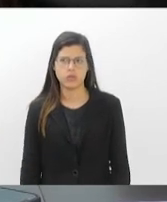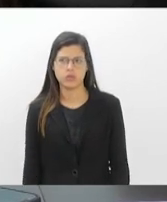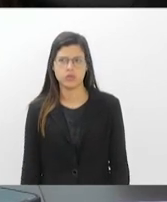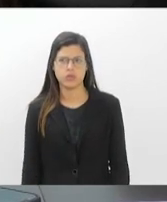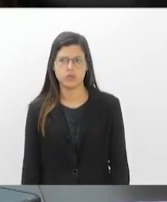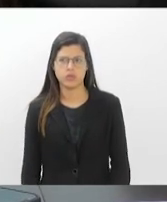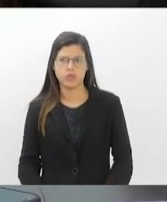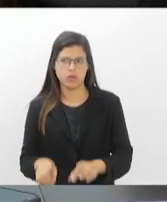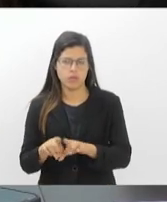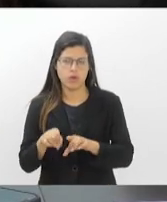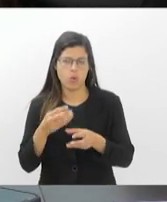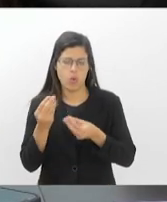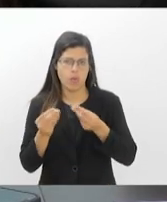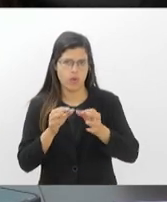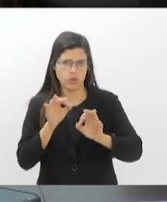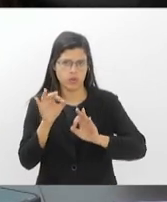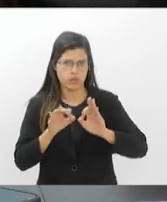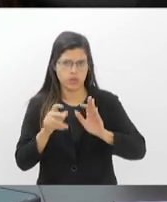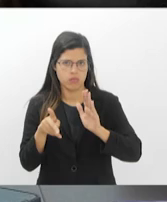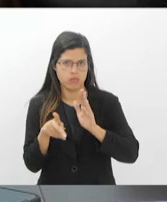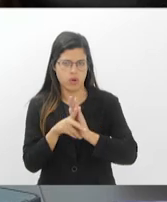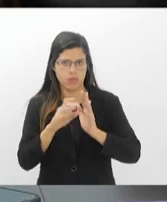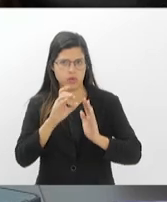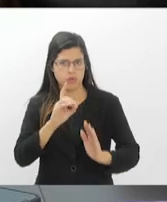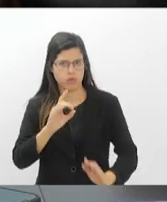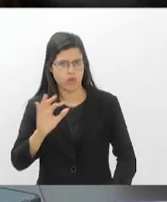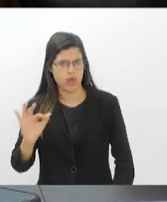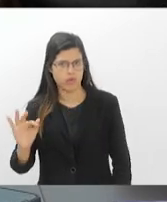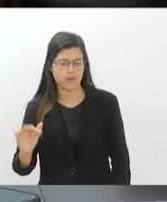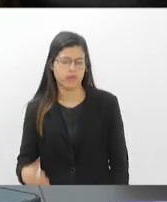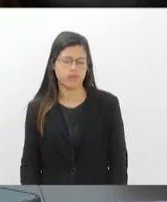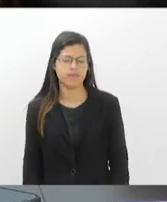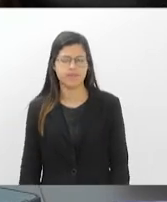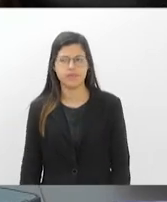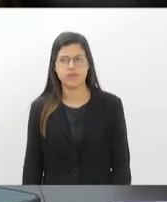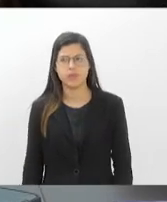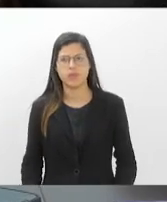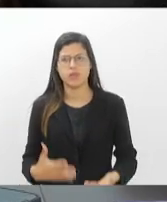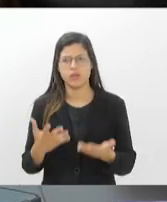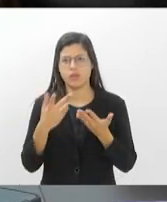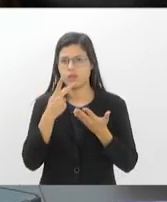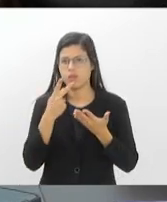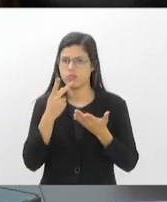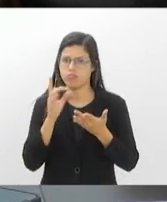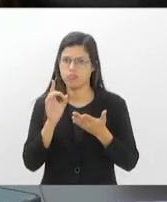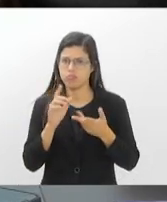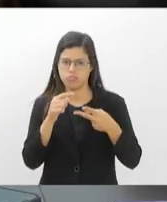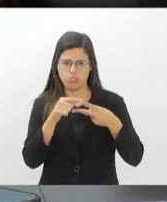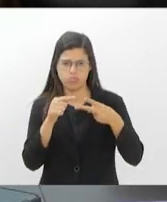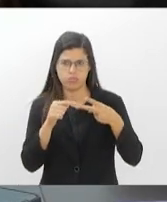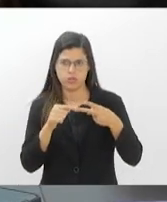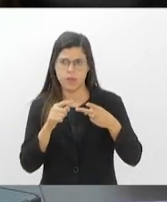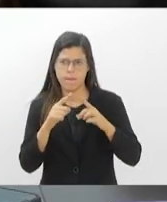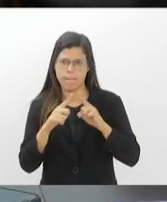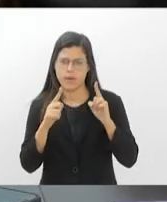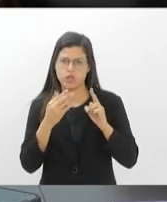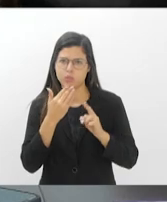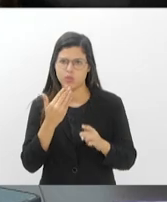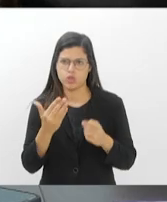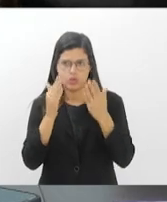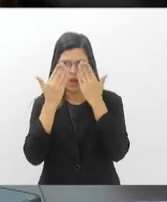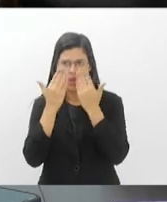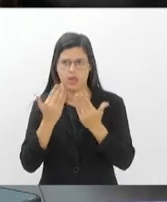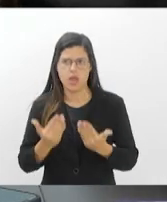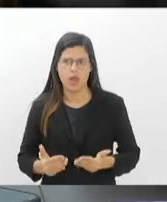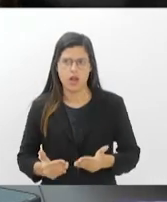do Distrito Federal. Então, queria só citar esses dois aspectos, mas como foi pedido vista, eu